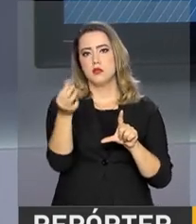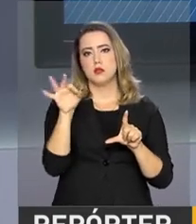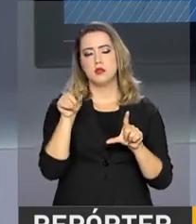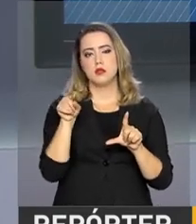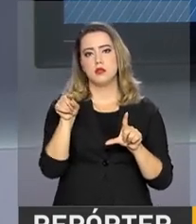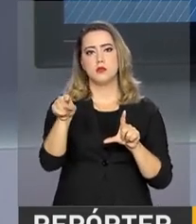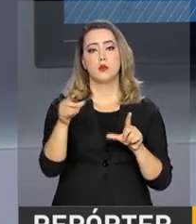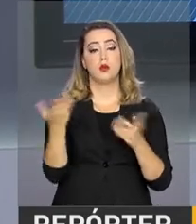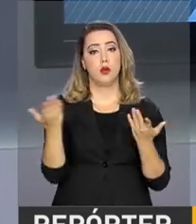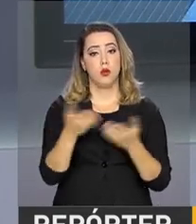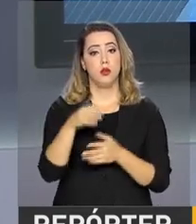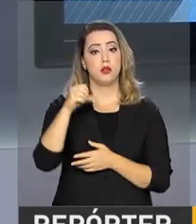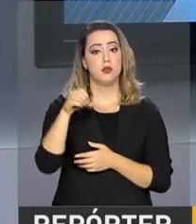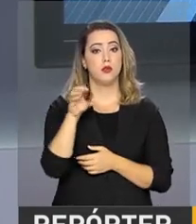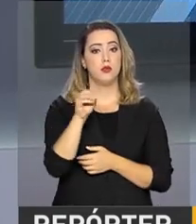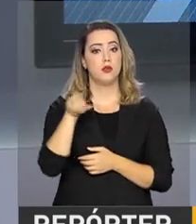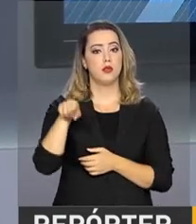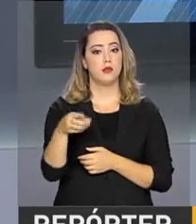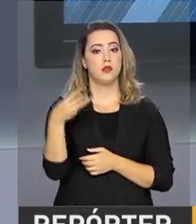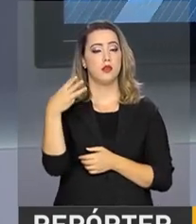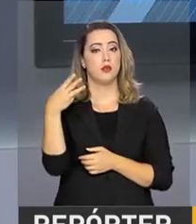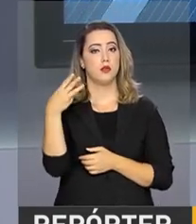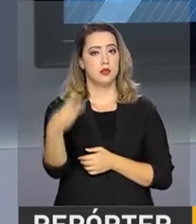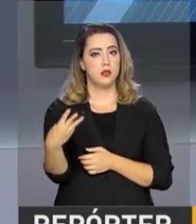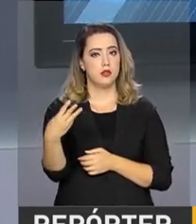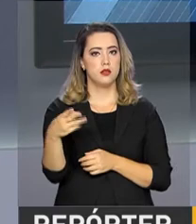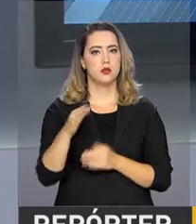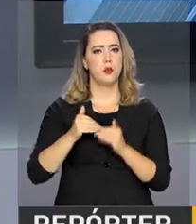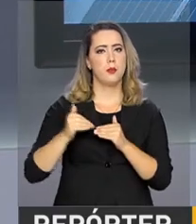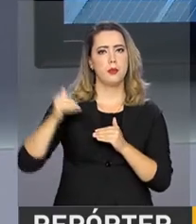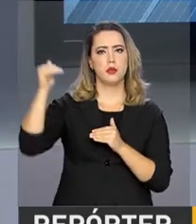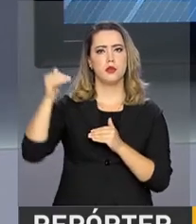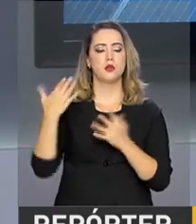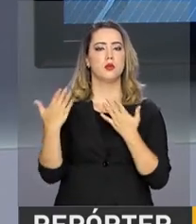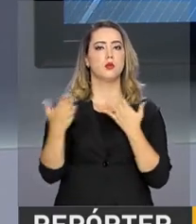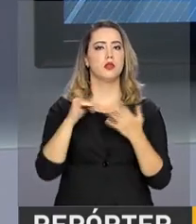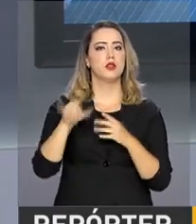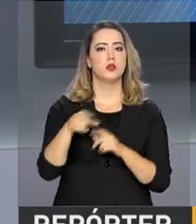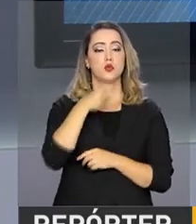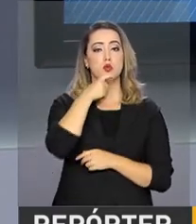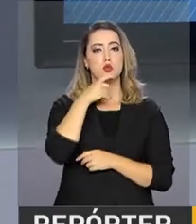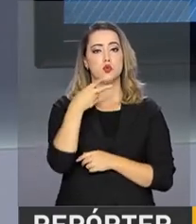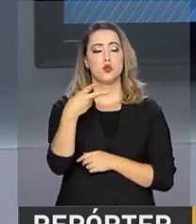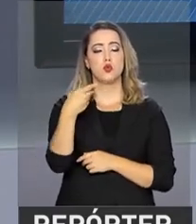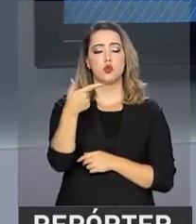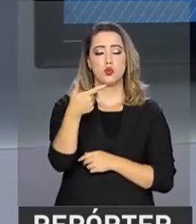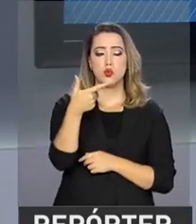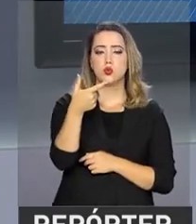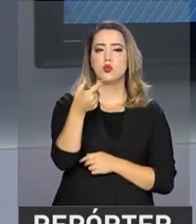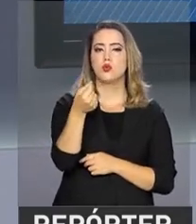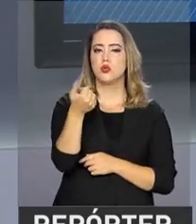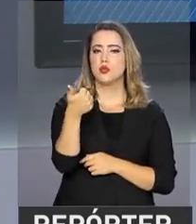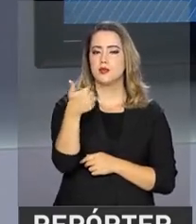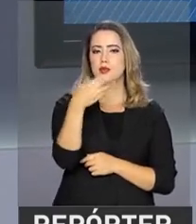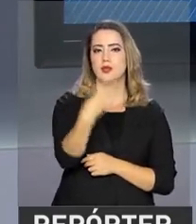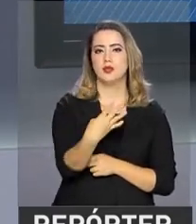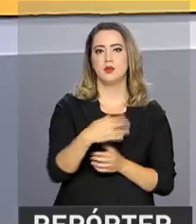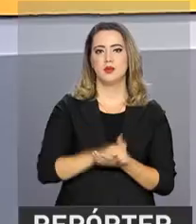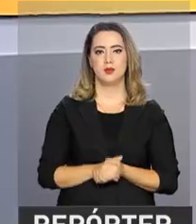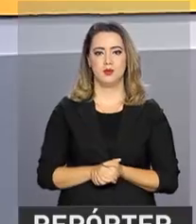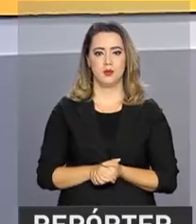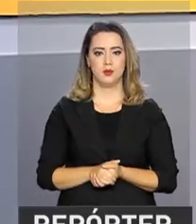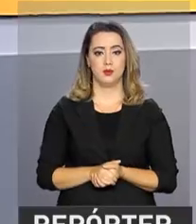três foi o maior nível desde julho de 2014 os números foram divulgados hoje pela fundação getúlio vargas